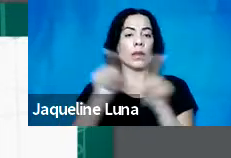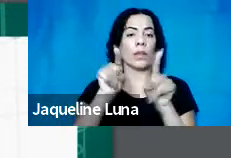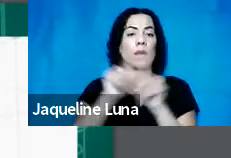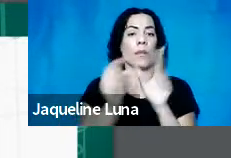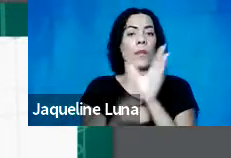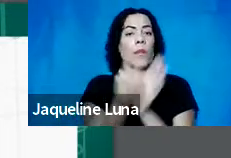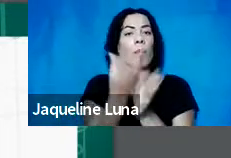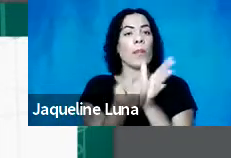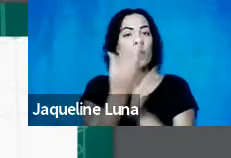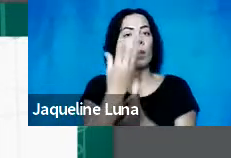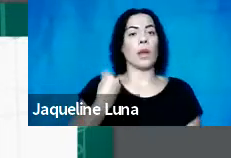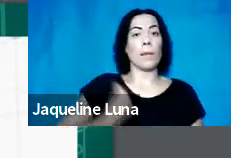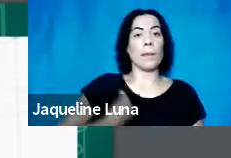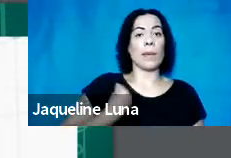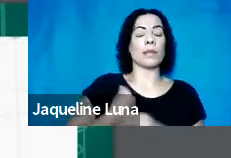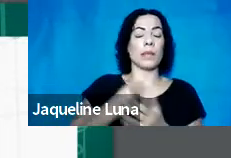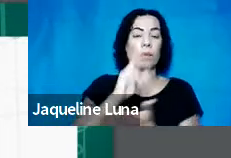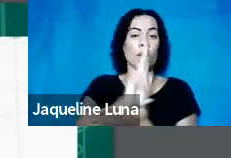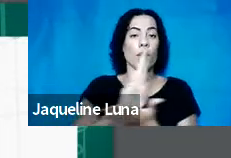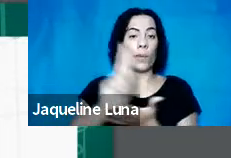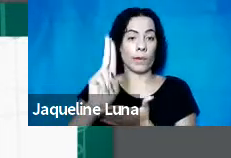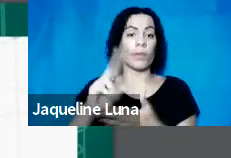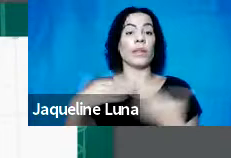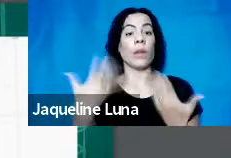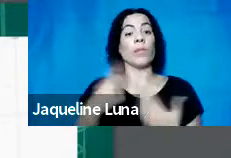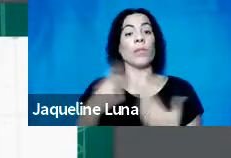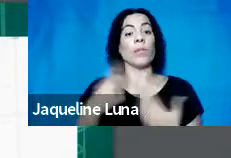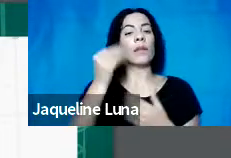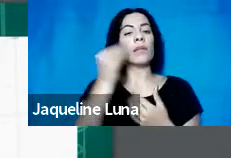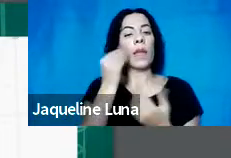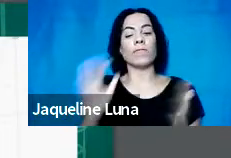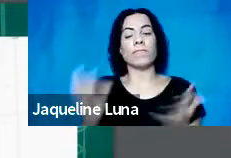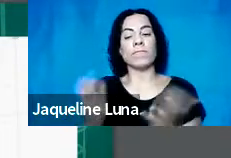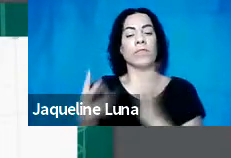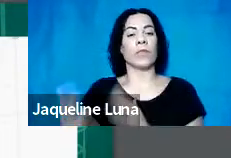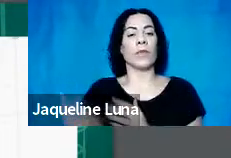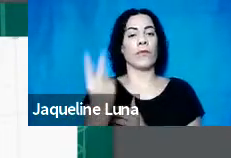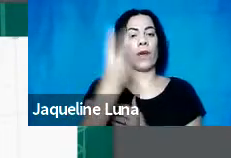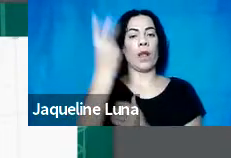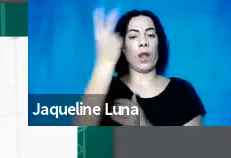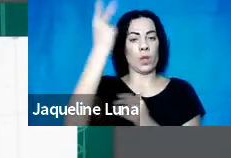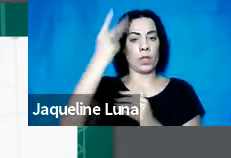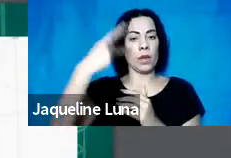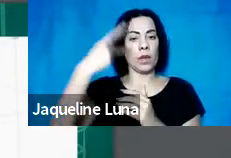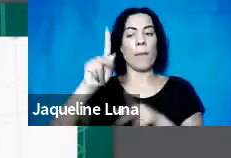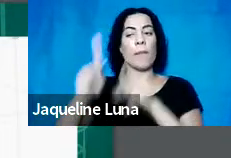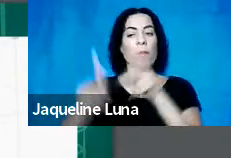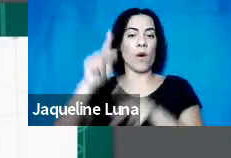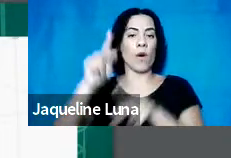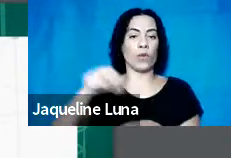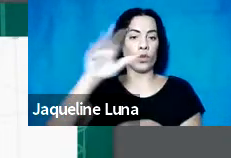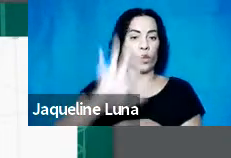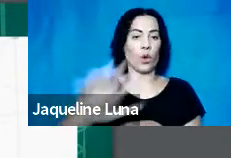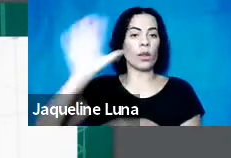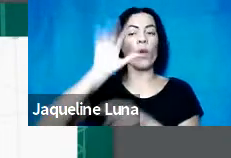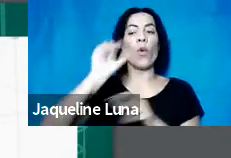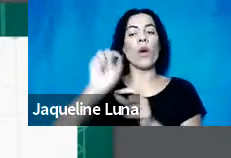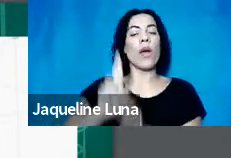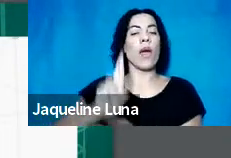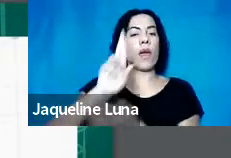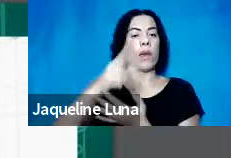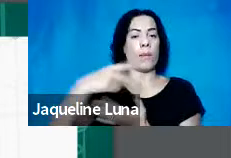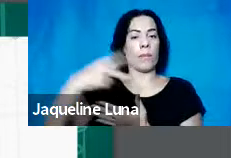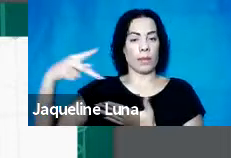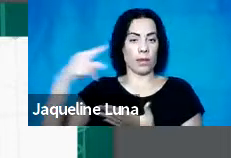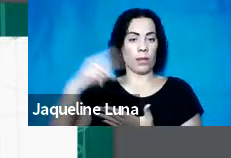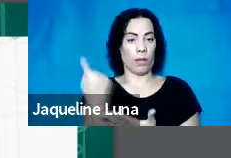produção e presença das universidades. Então, a gente tenta fazer essa valorização do povo nordestino, daquilo que o representa, né, daquilo que nos